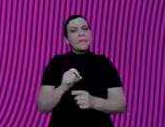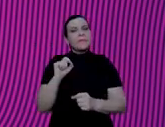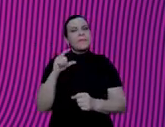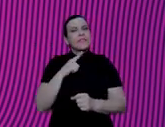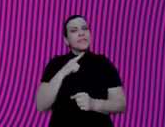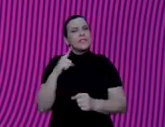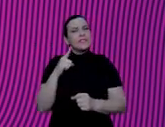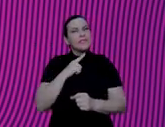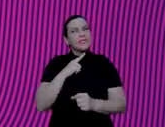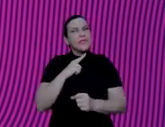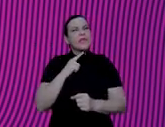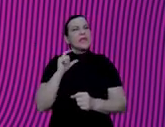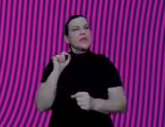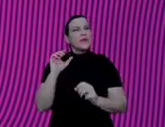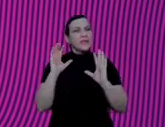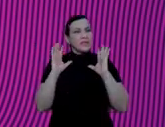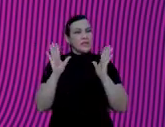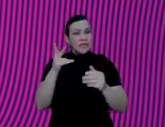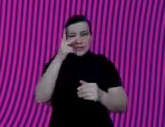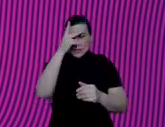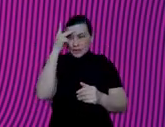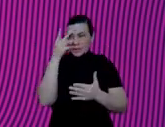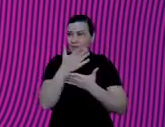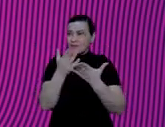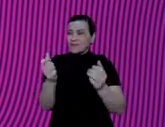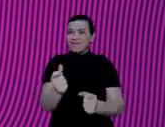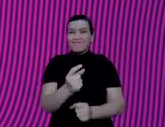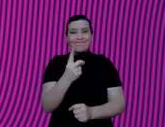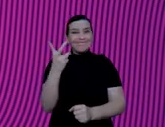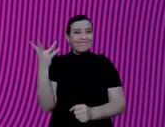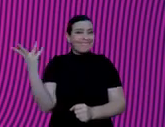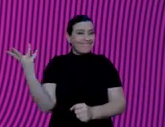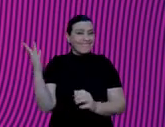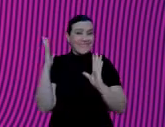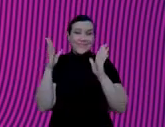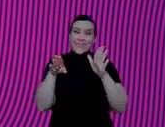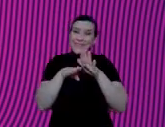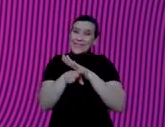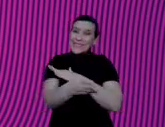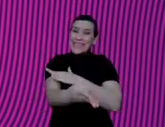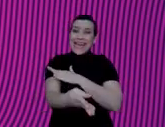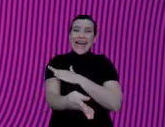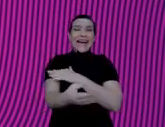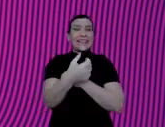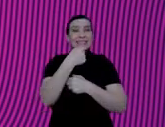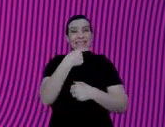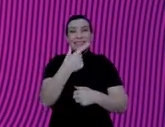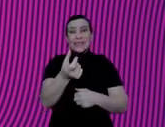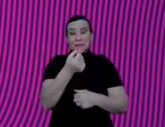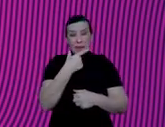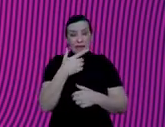número de pessoas que desenvolveram uma dependência dos opioides, e nós sabemos que os opioides, né, juntamente com o